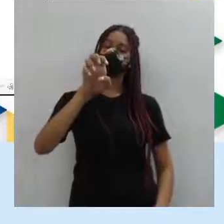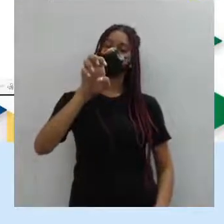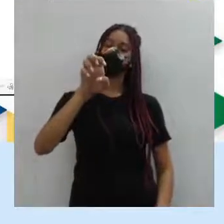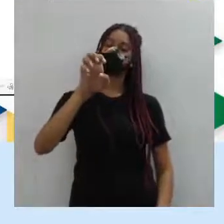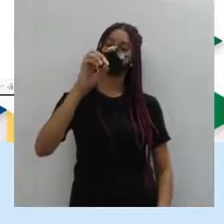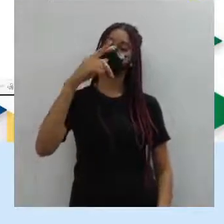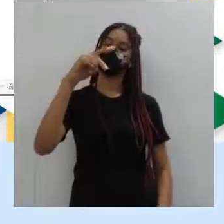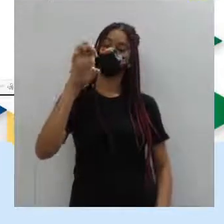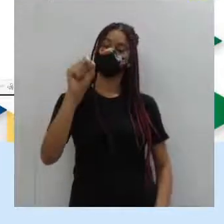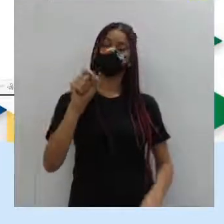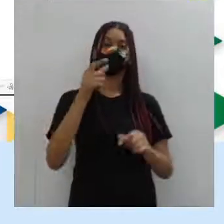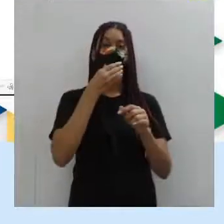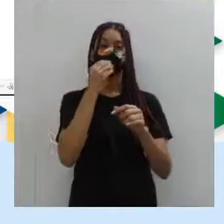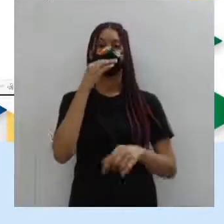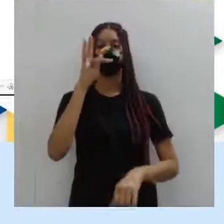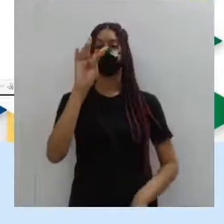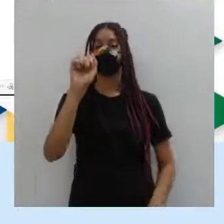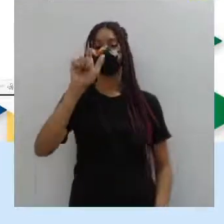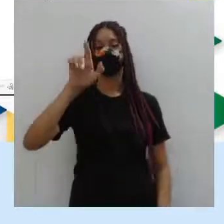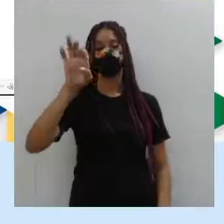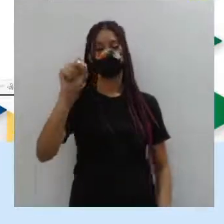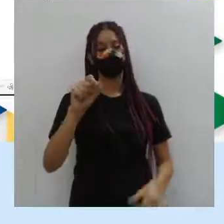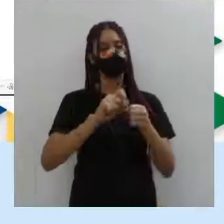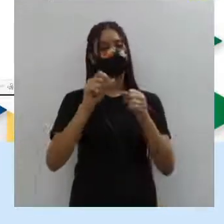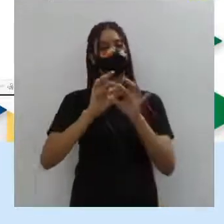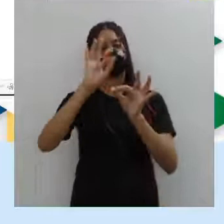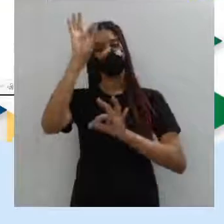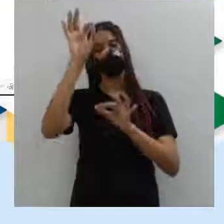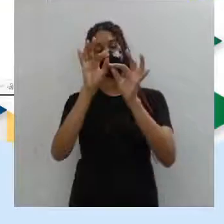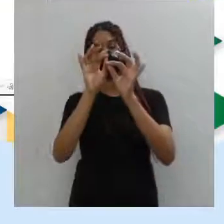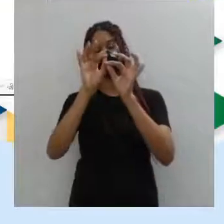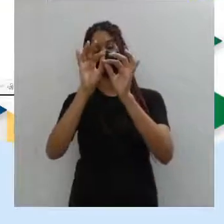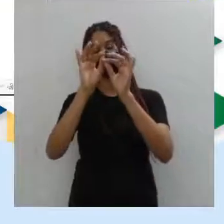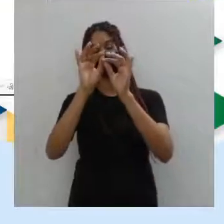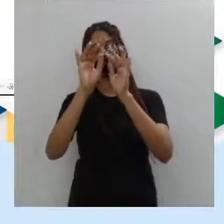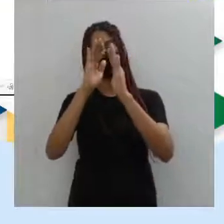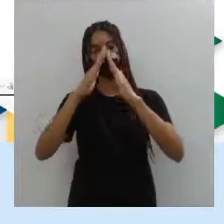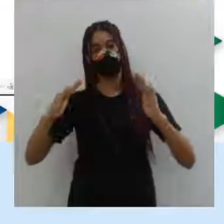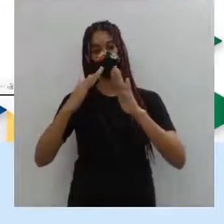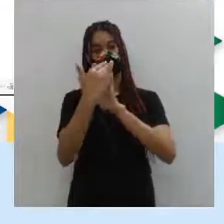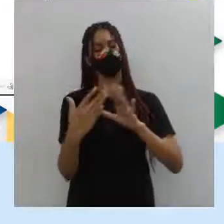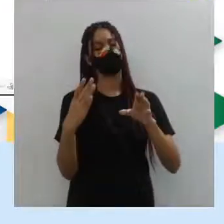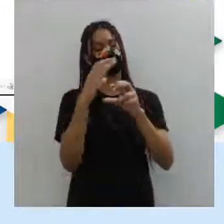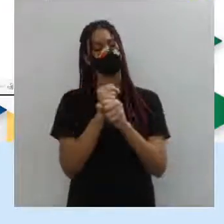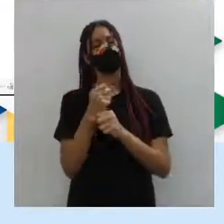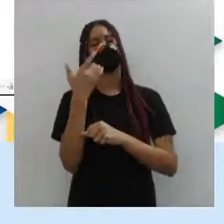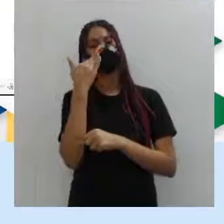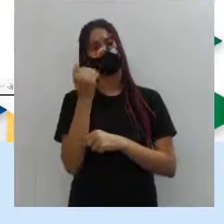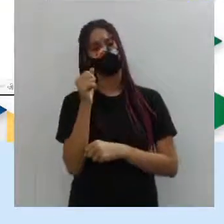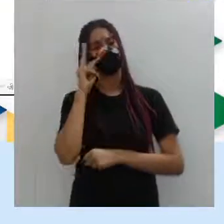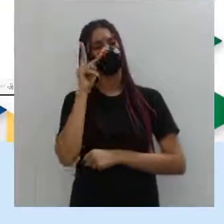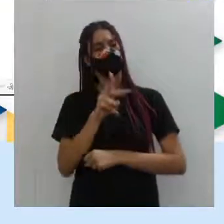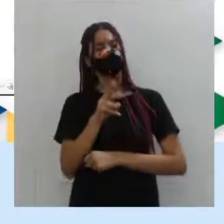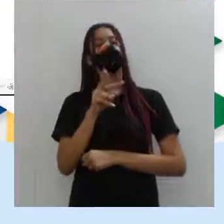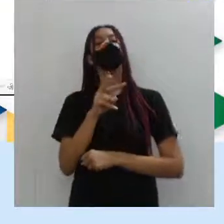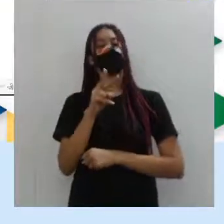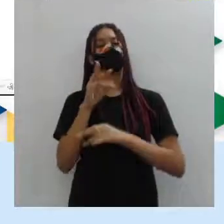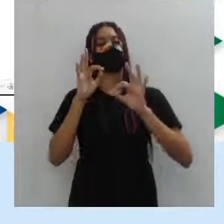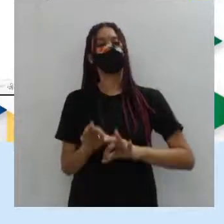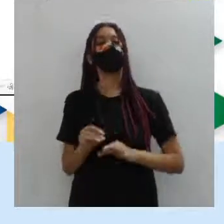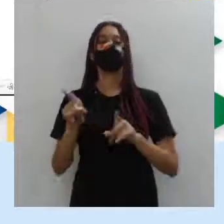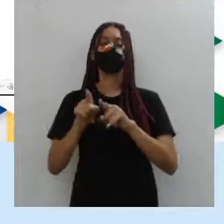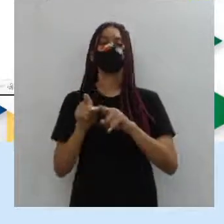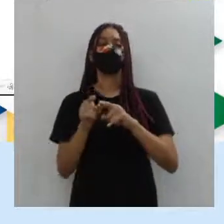Mileto fez o cálculo da altura da pirâmide com muita exatidão. E aí nós vimos que na proporção a razão ela pode